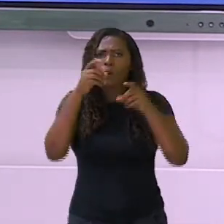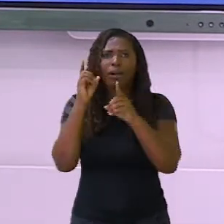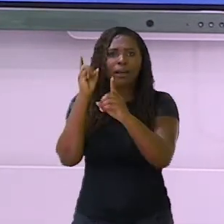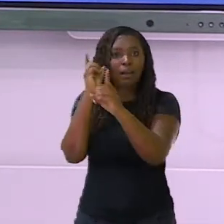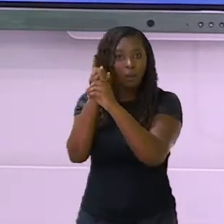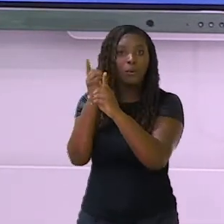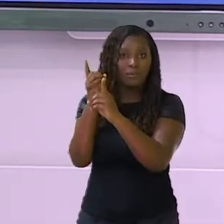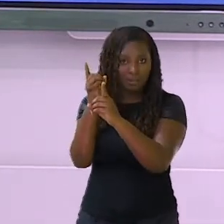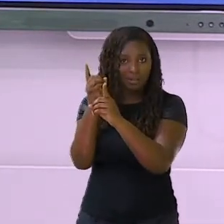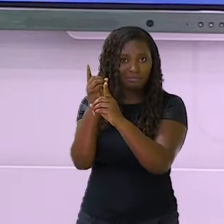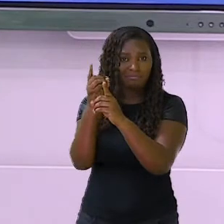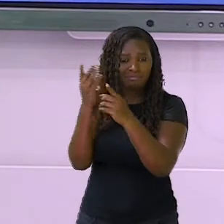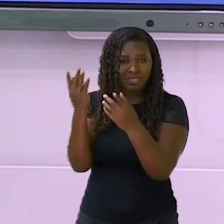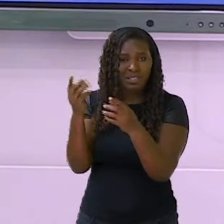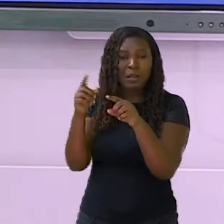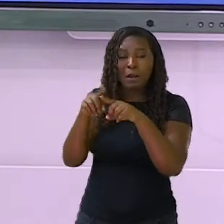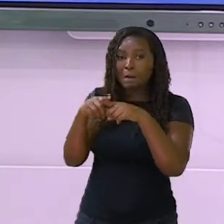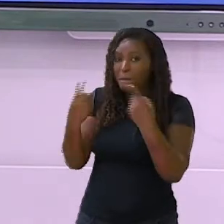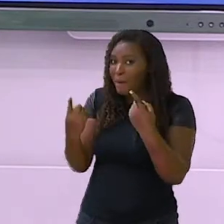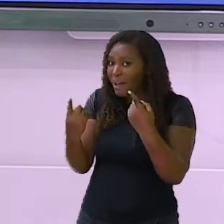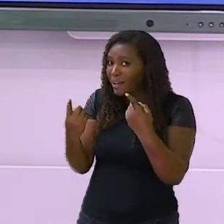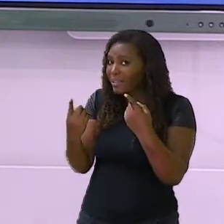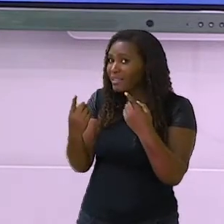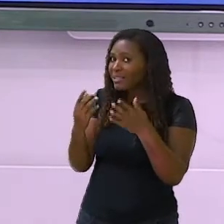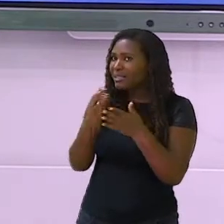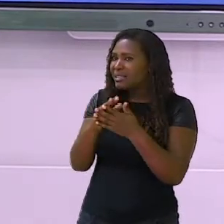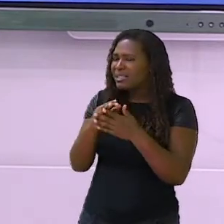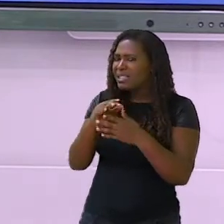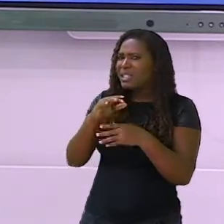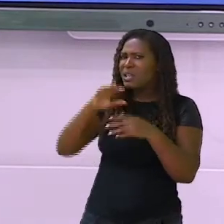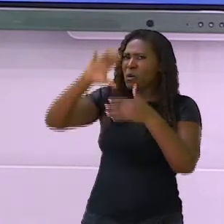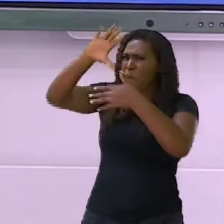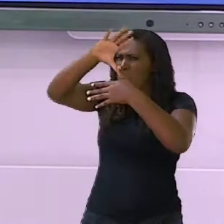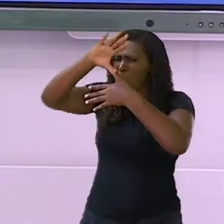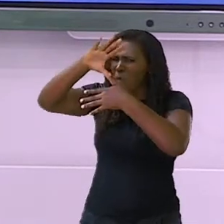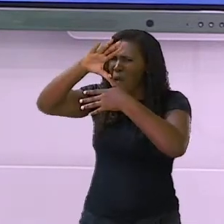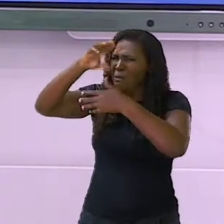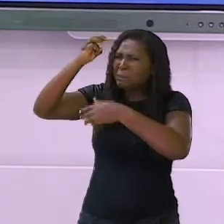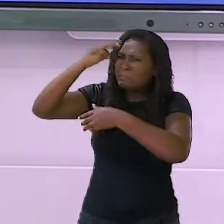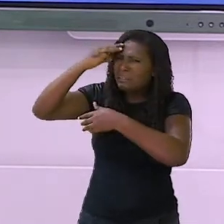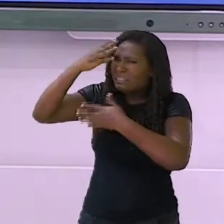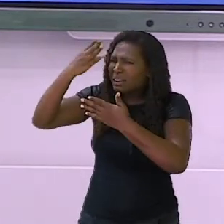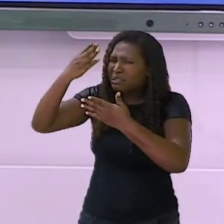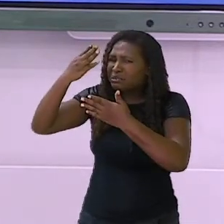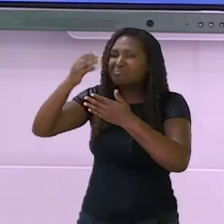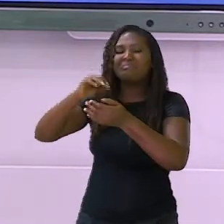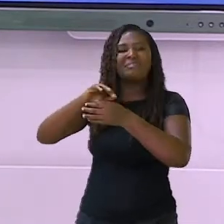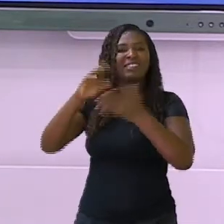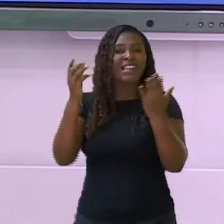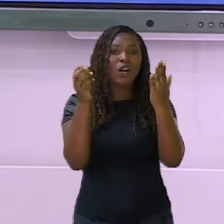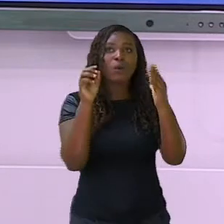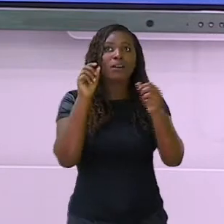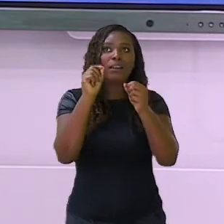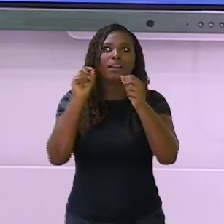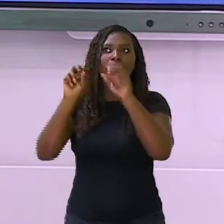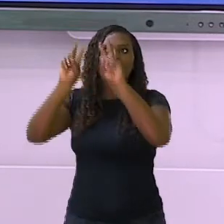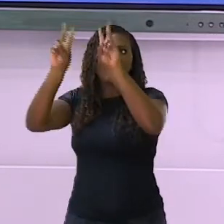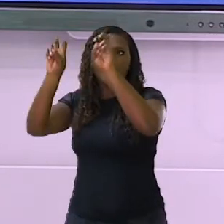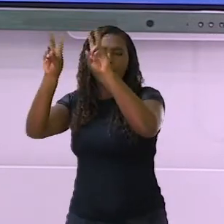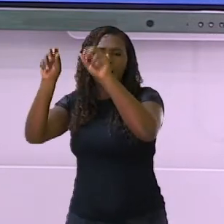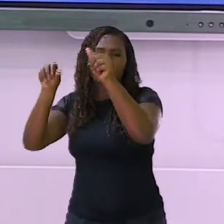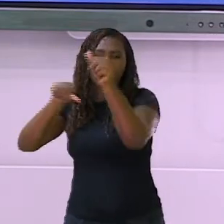mapa depois, mas o mapa mental é essa ideia, é organizar esse pensamento,